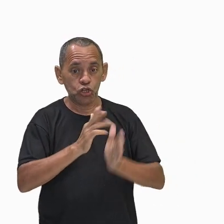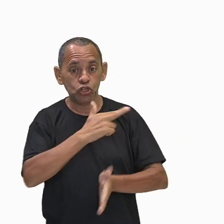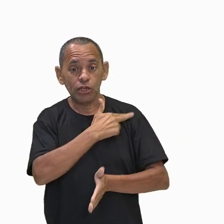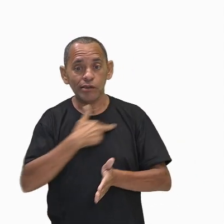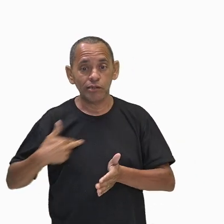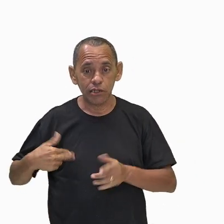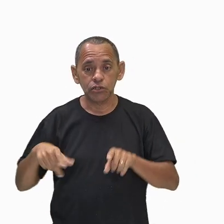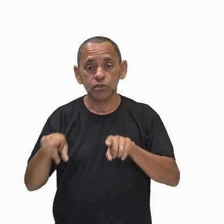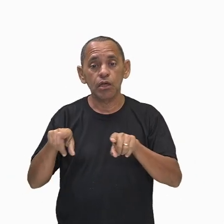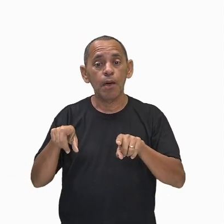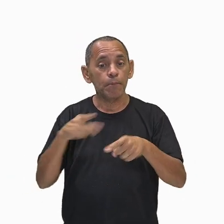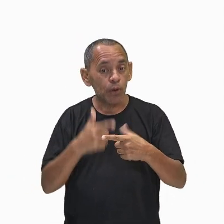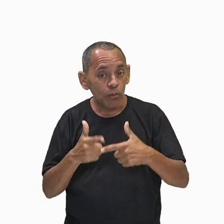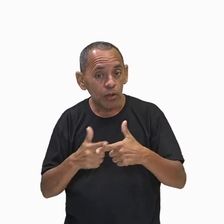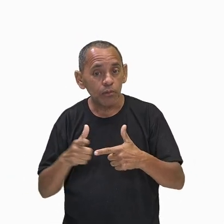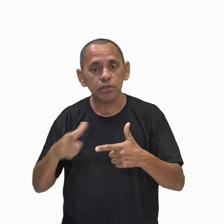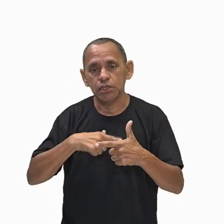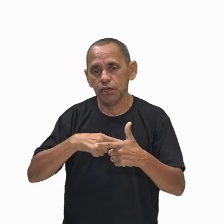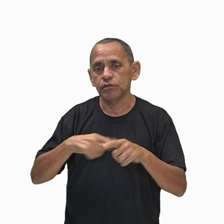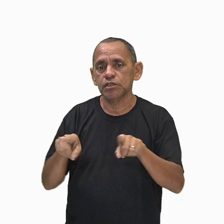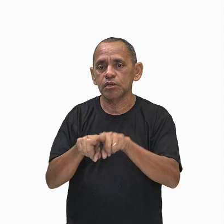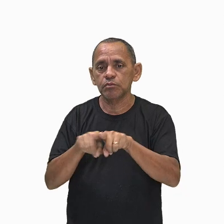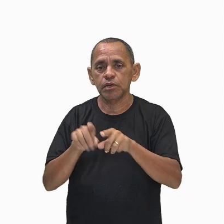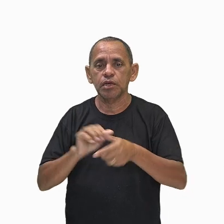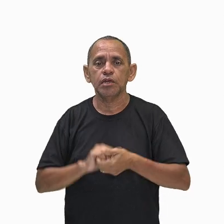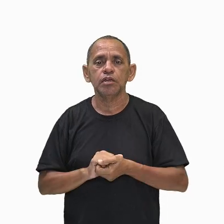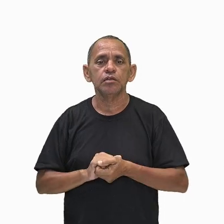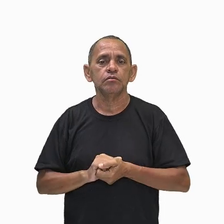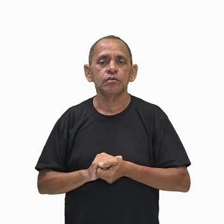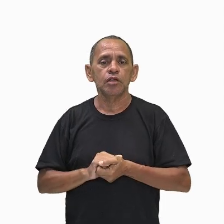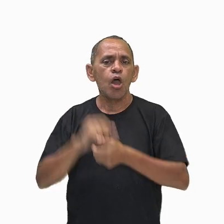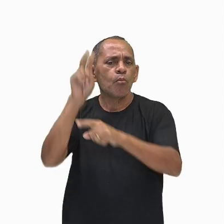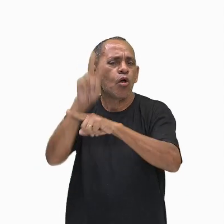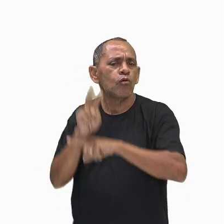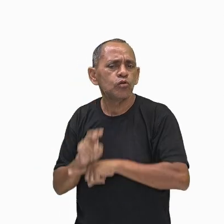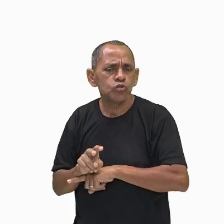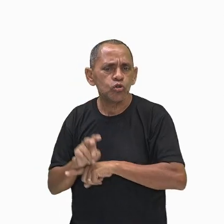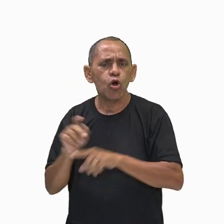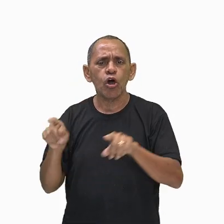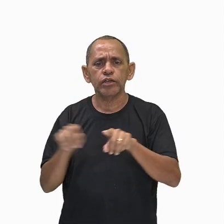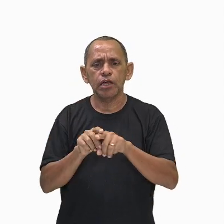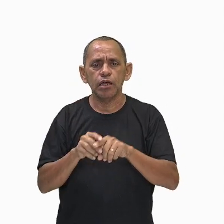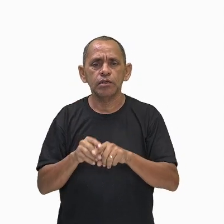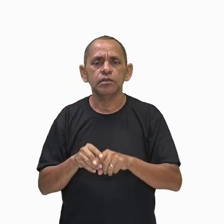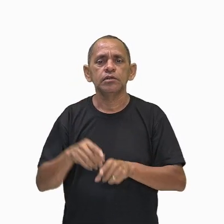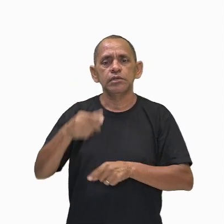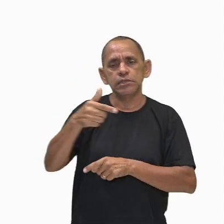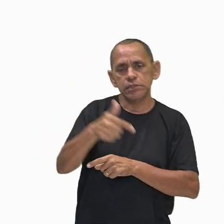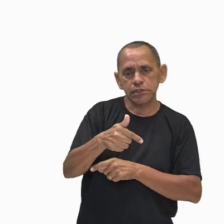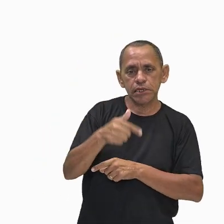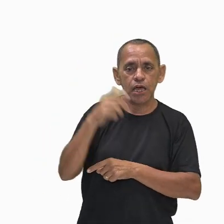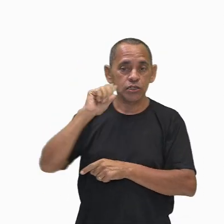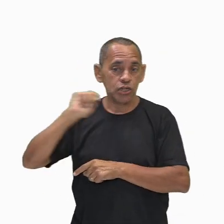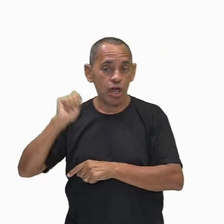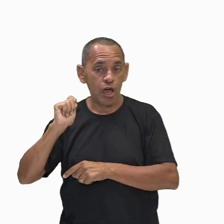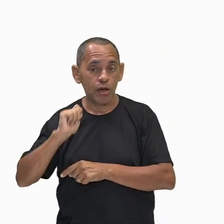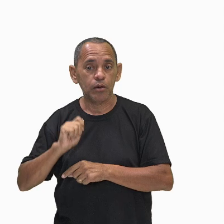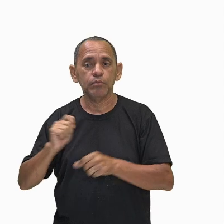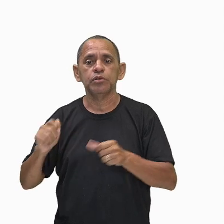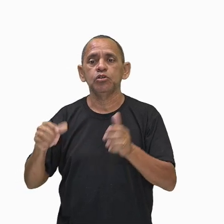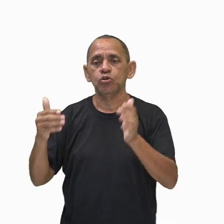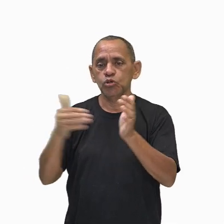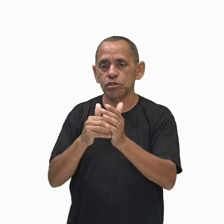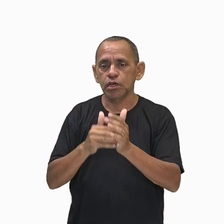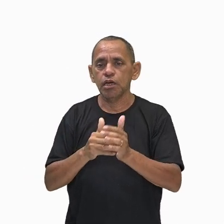as regências, tá? A regência trina provisória, que é de 7 de abril a 7 de junho de 1831, a trina